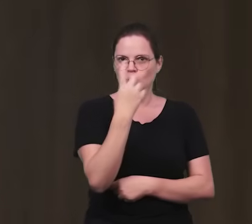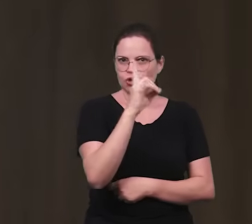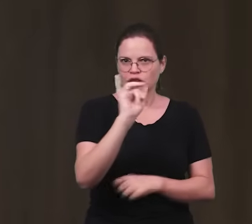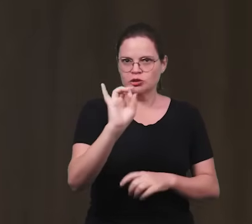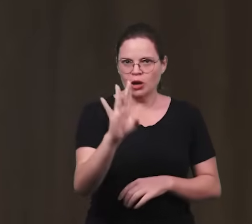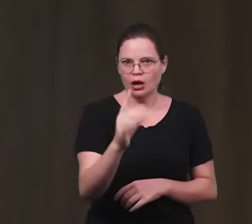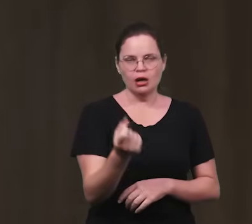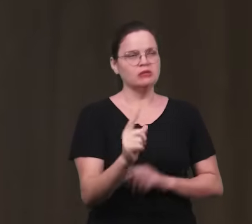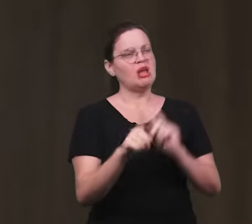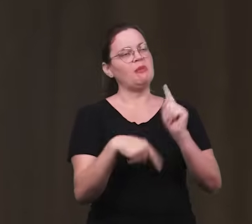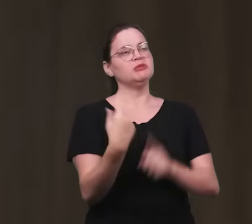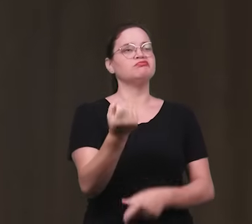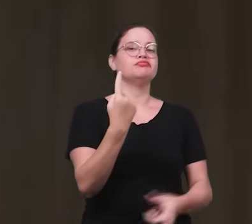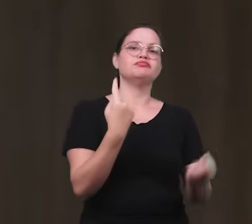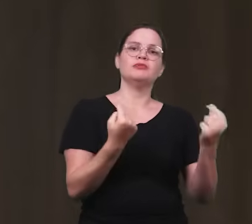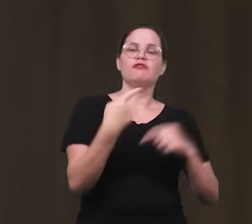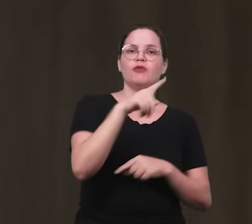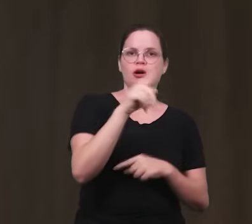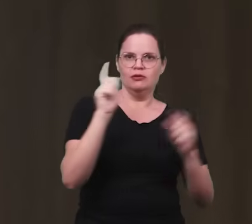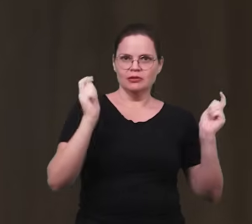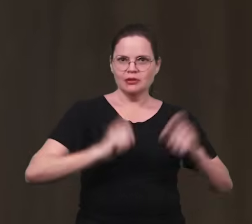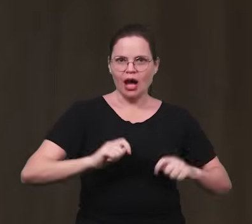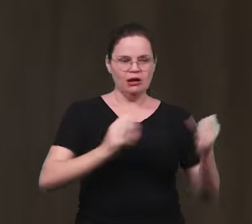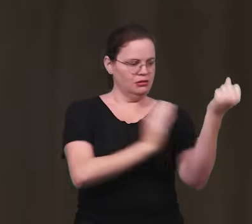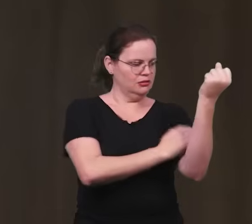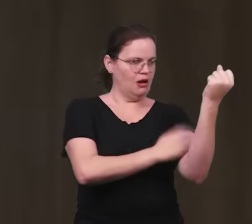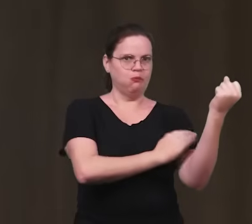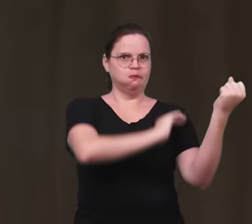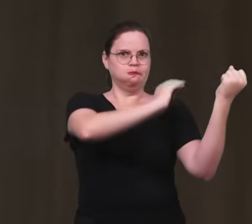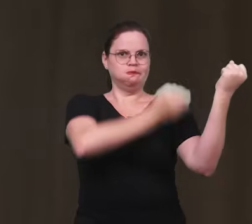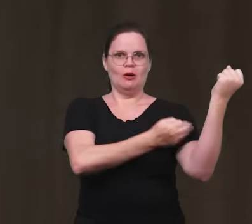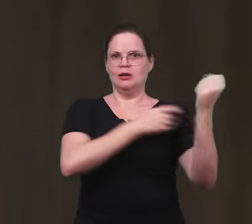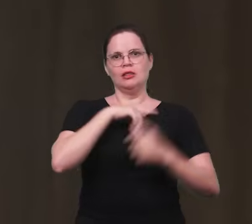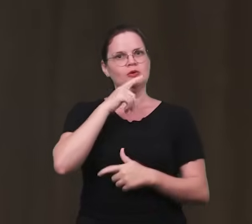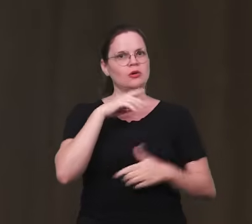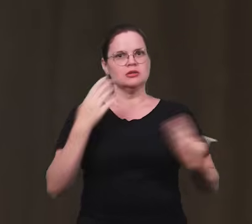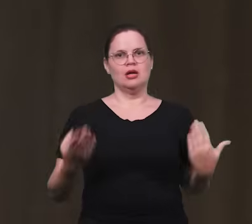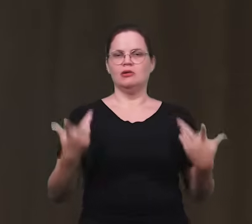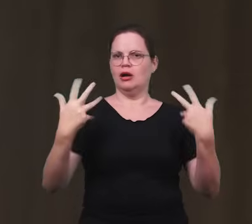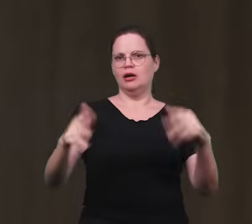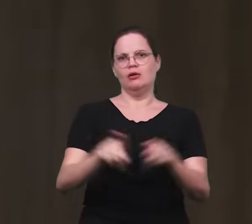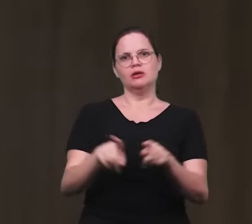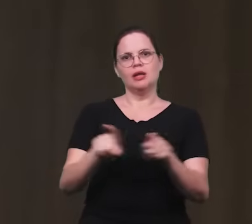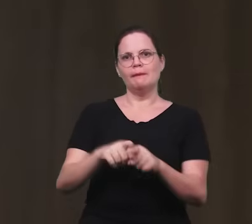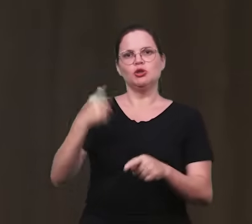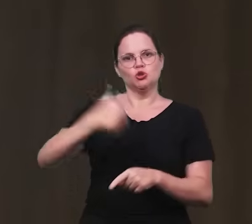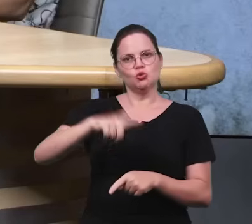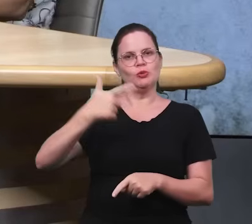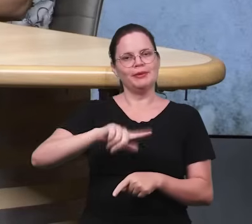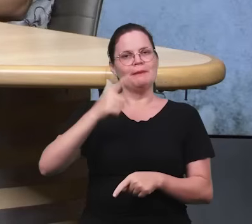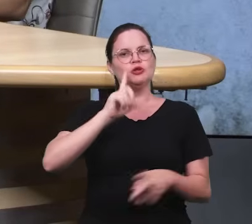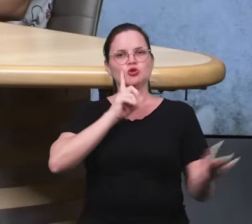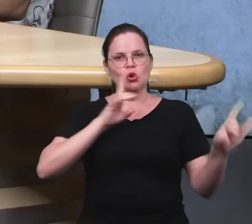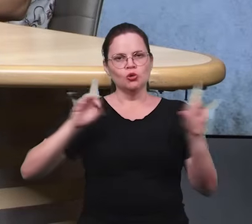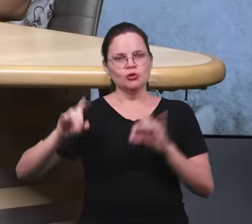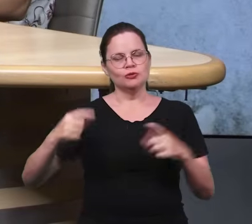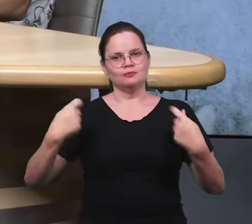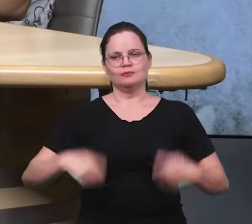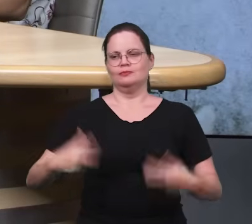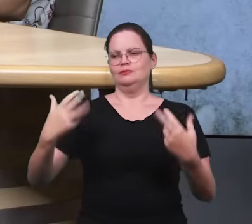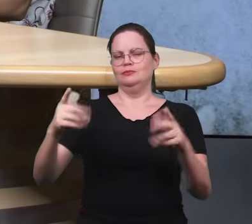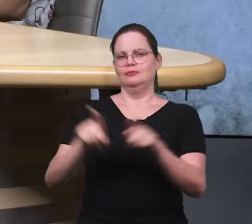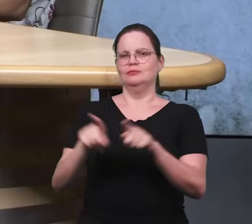Então, nós precisamos dessa constância espiritual para estarmos com os nossos lombos cingidos. E um outro aspecto aqui